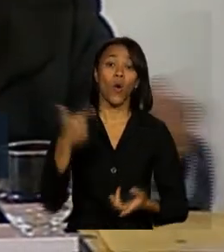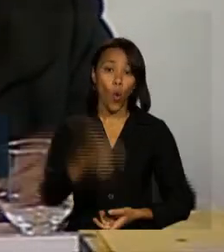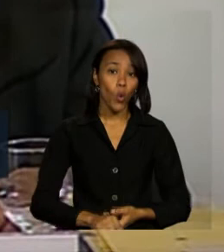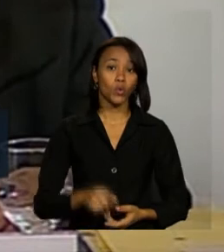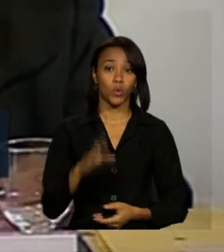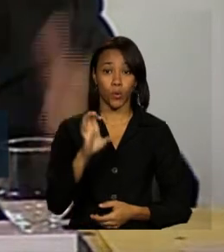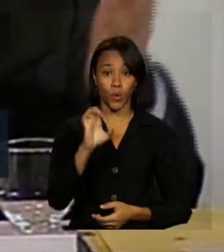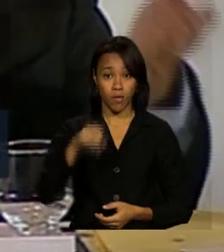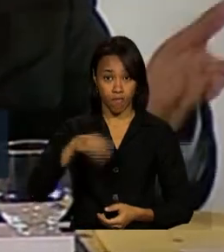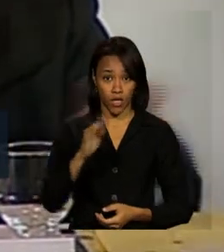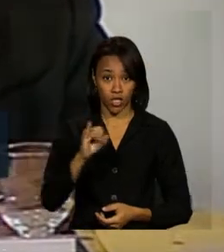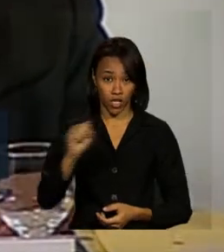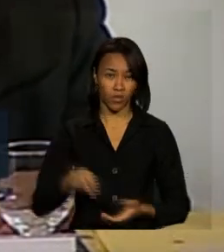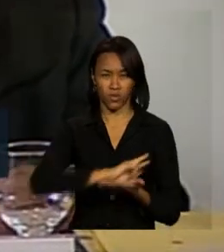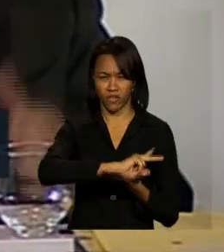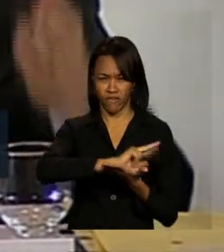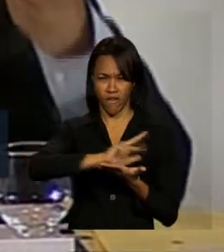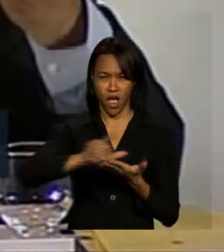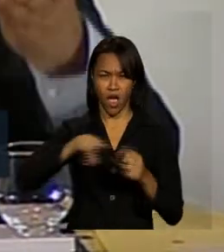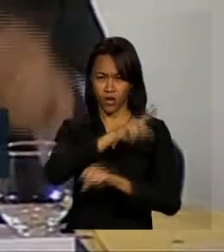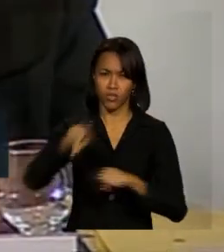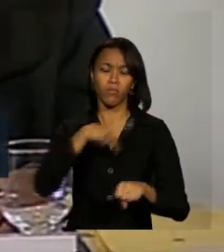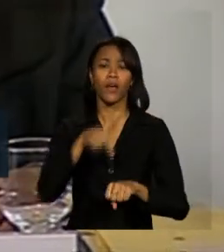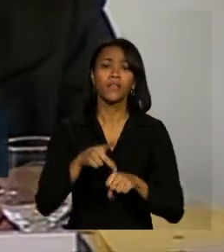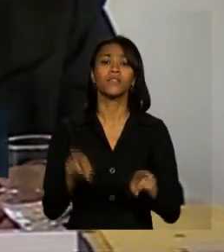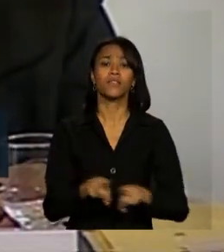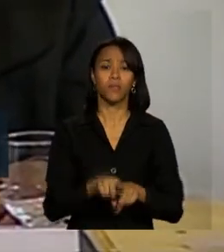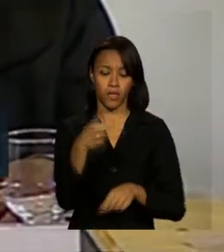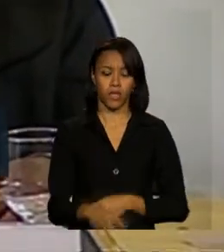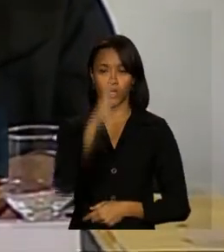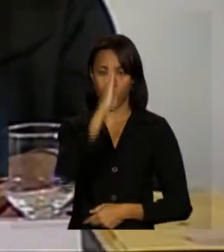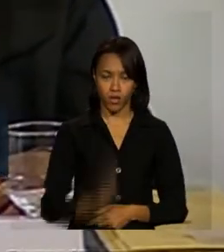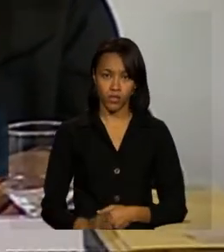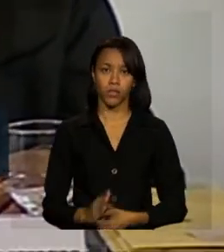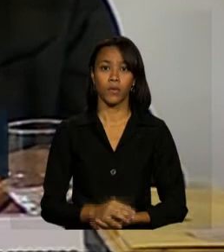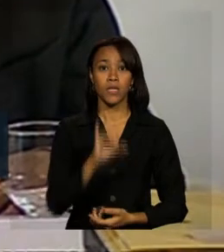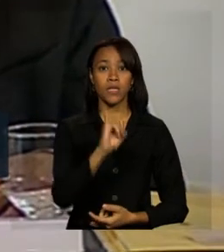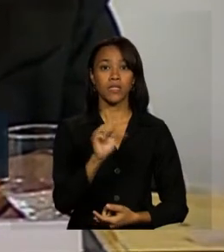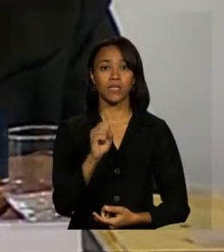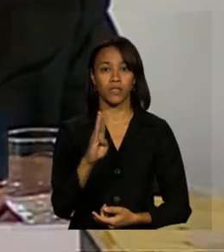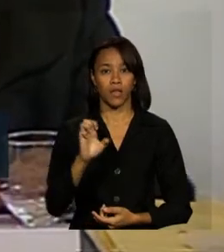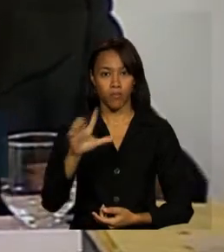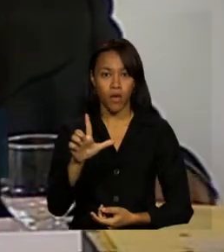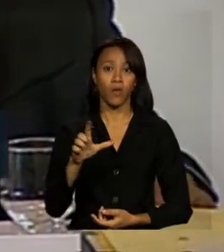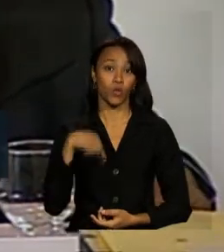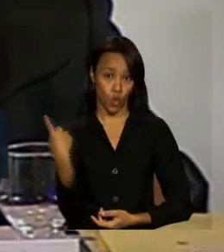Sudão, embaixador do Burkina Faso, embaixador da Argélia e da embaixadora do Brasil, Isabel